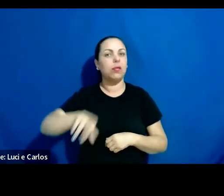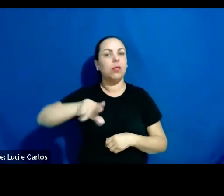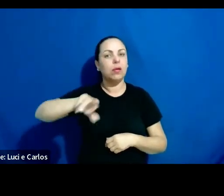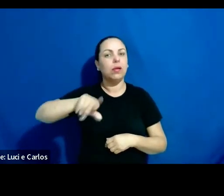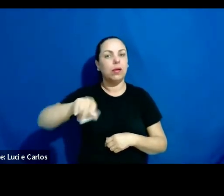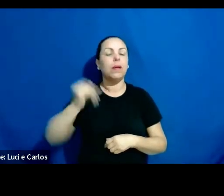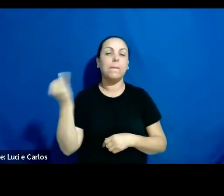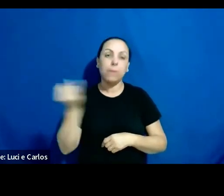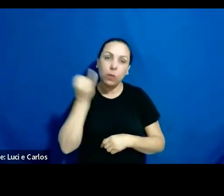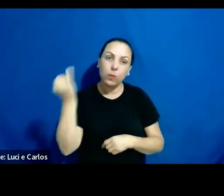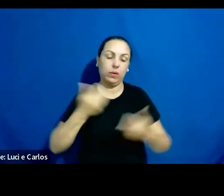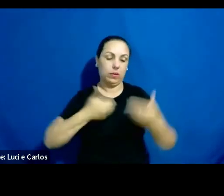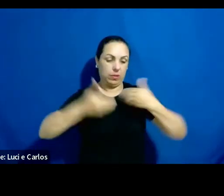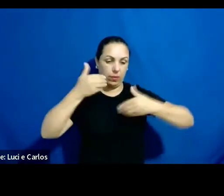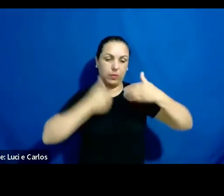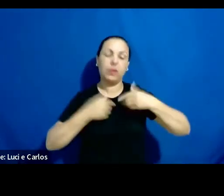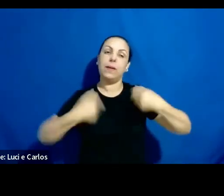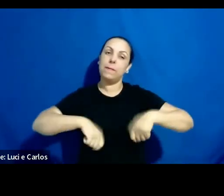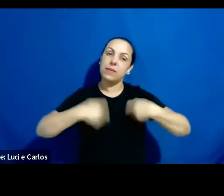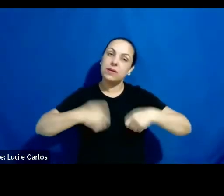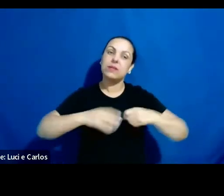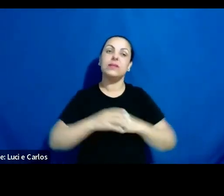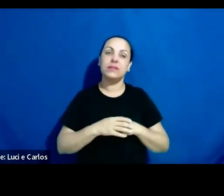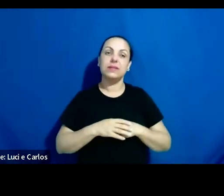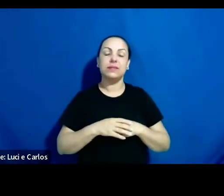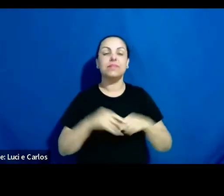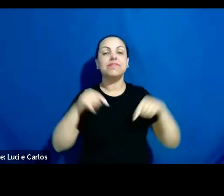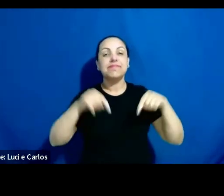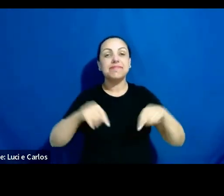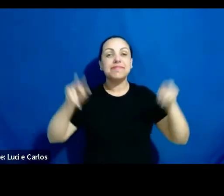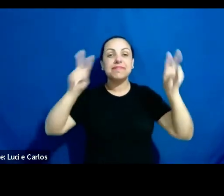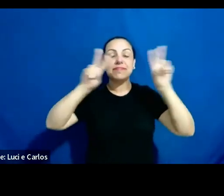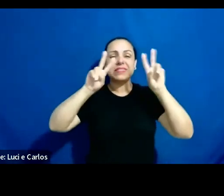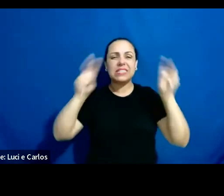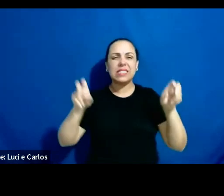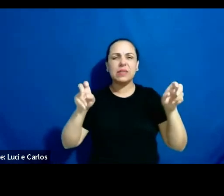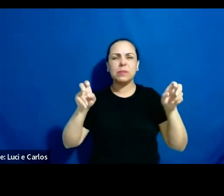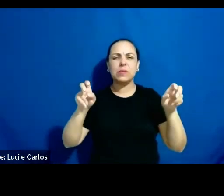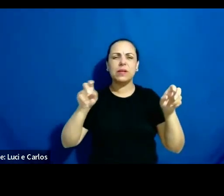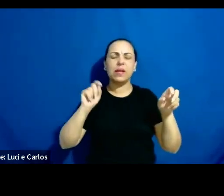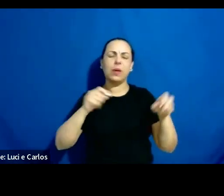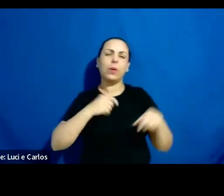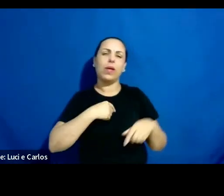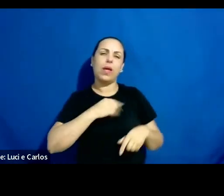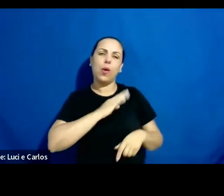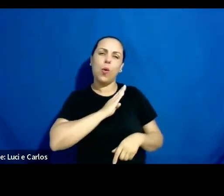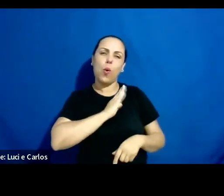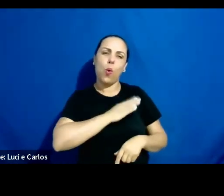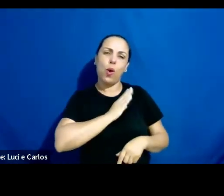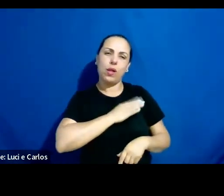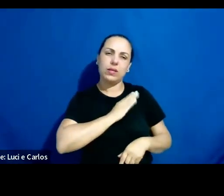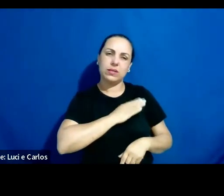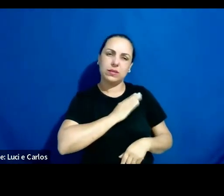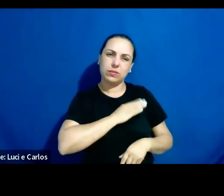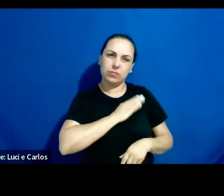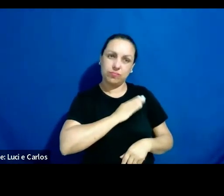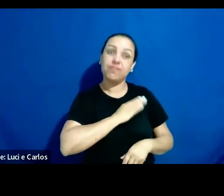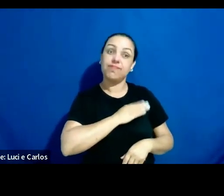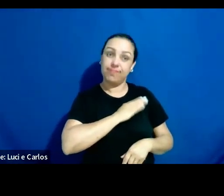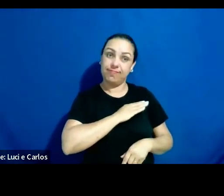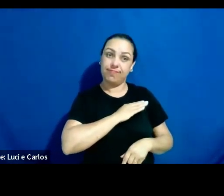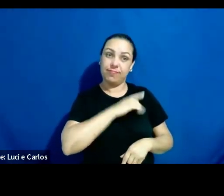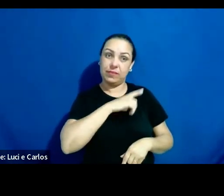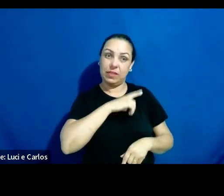hoje é relacionado ao infarto do miocárdio. É um assunto